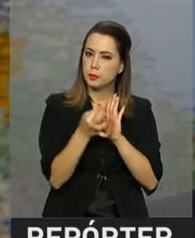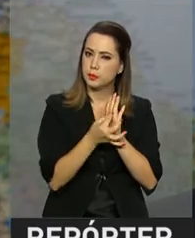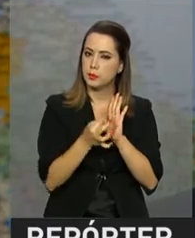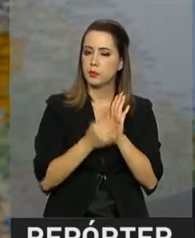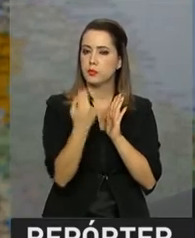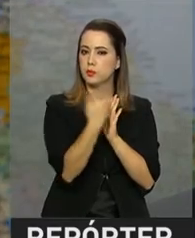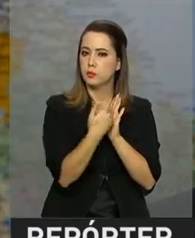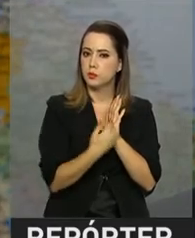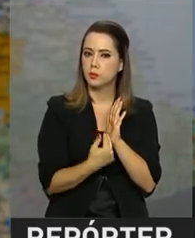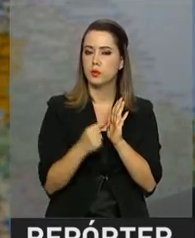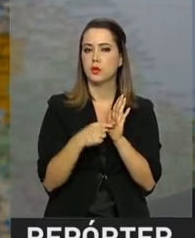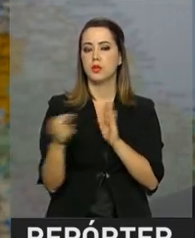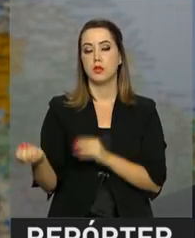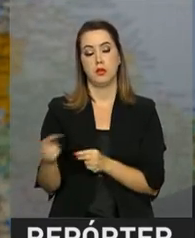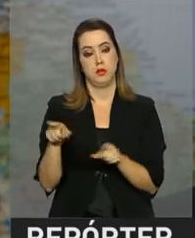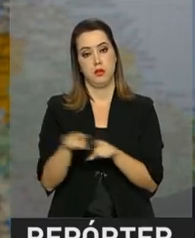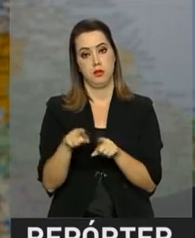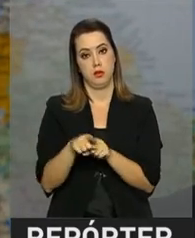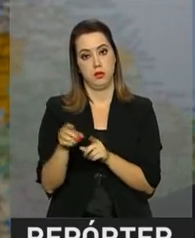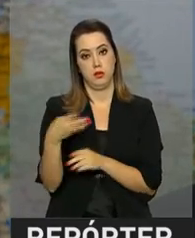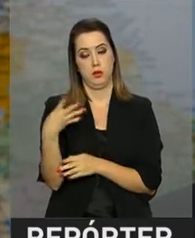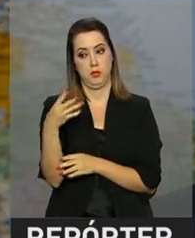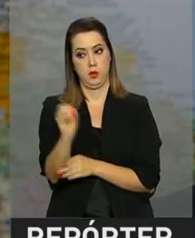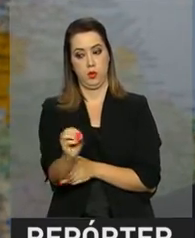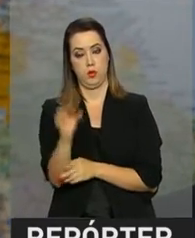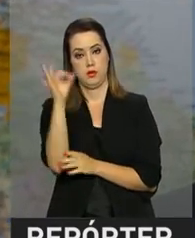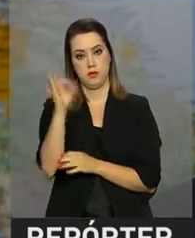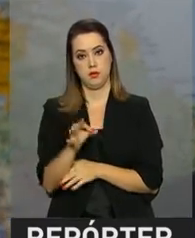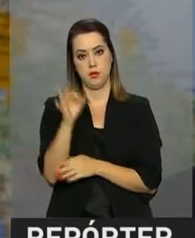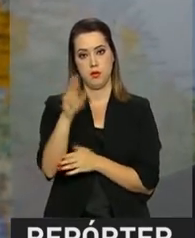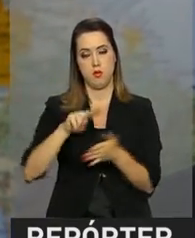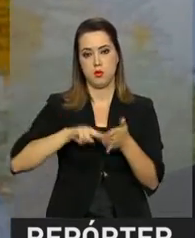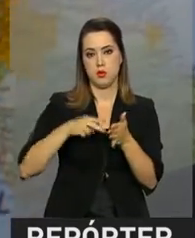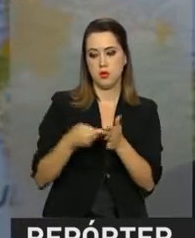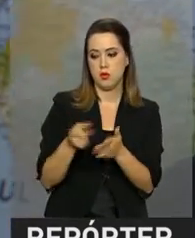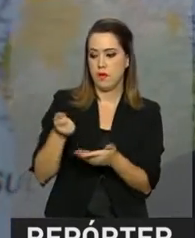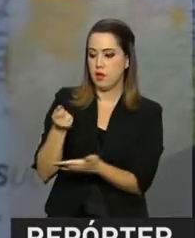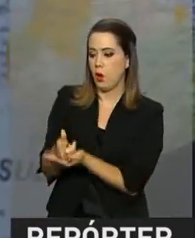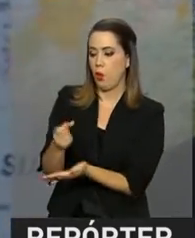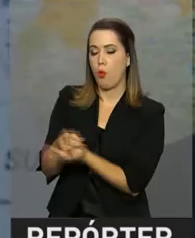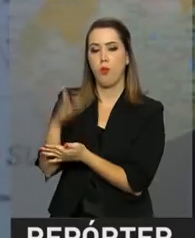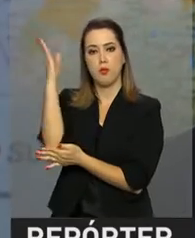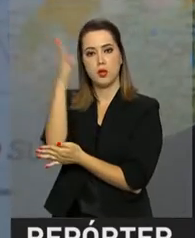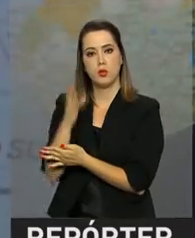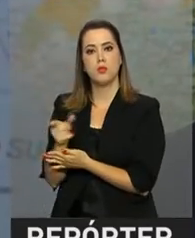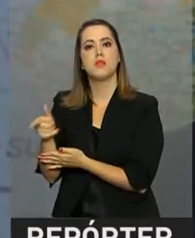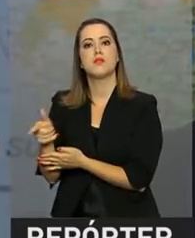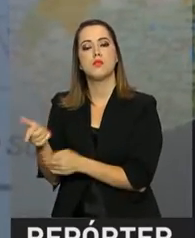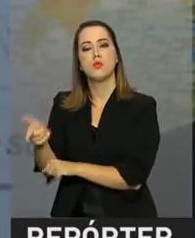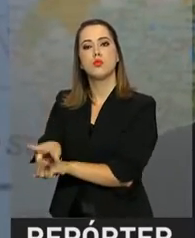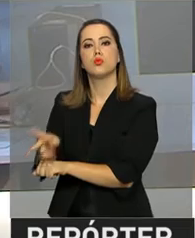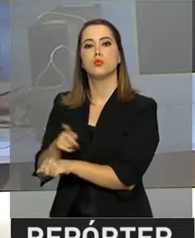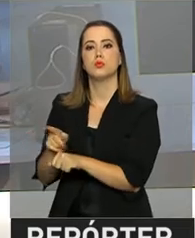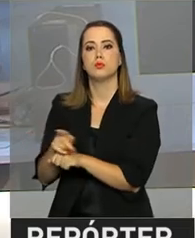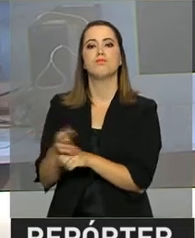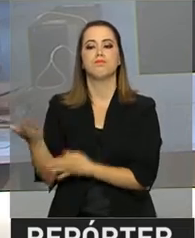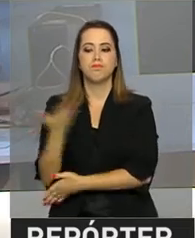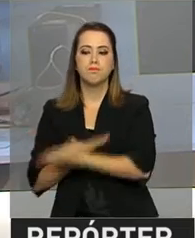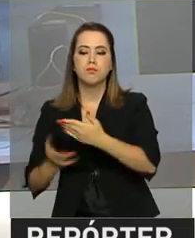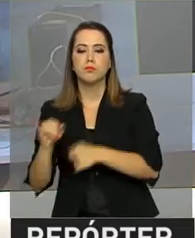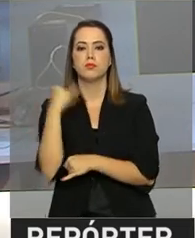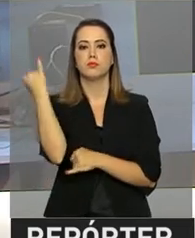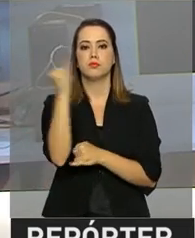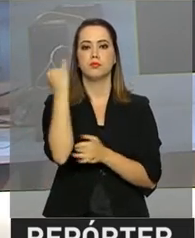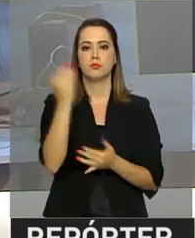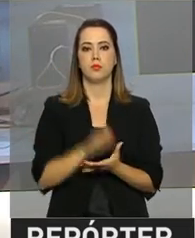também do Brasil, representa 40% também das importações e é uma relação comercial muito importante.